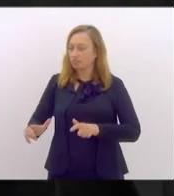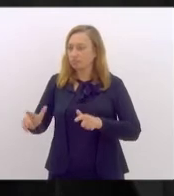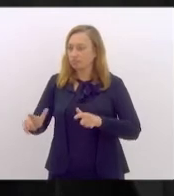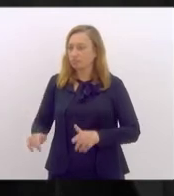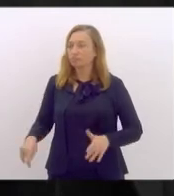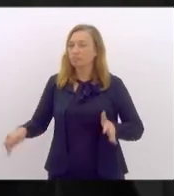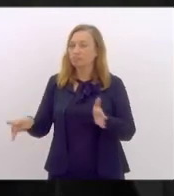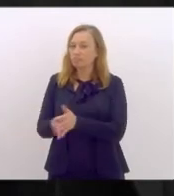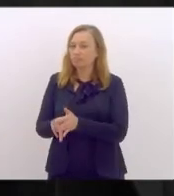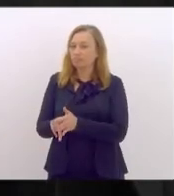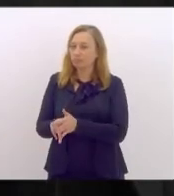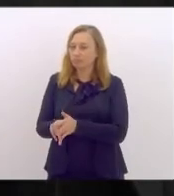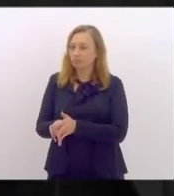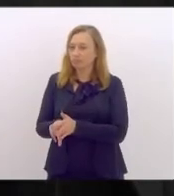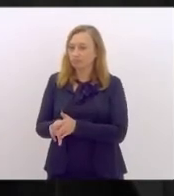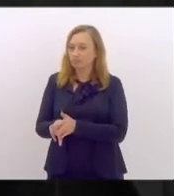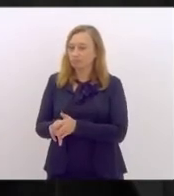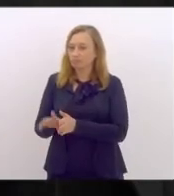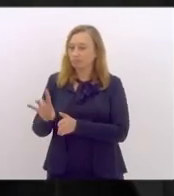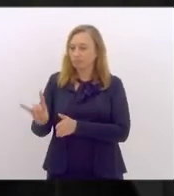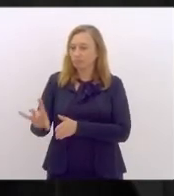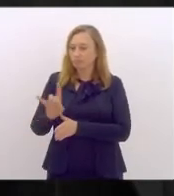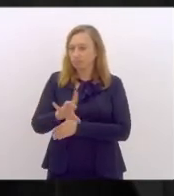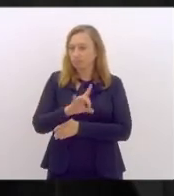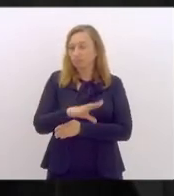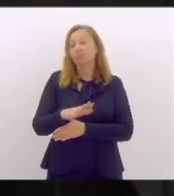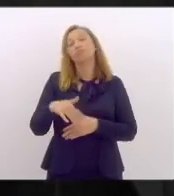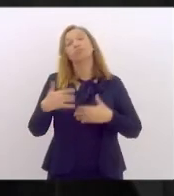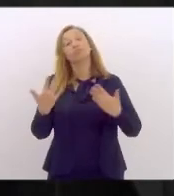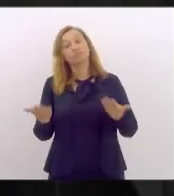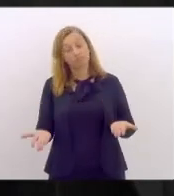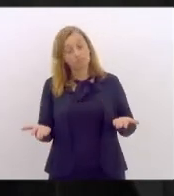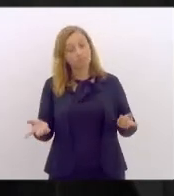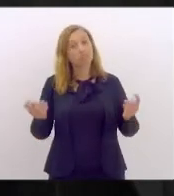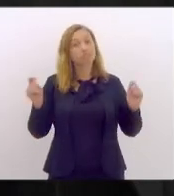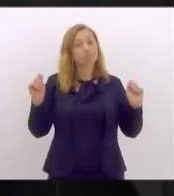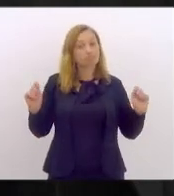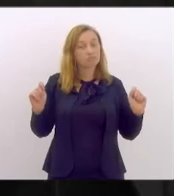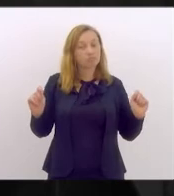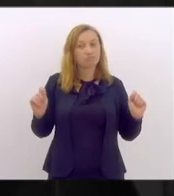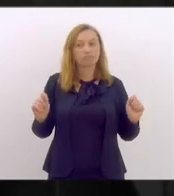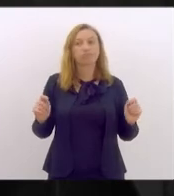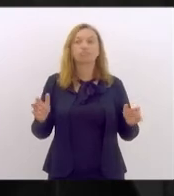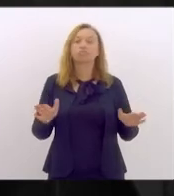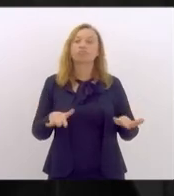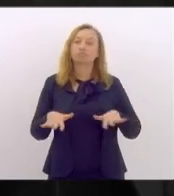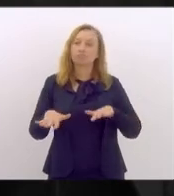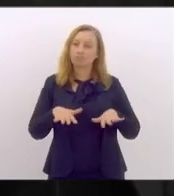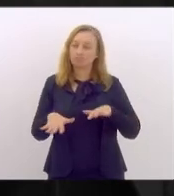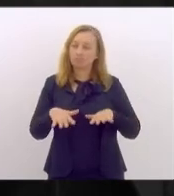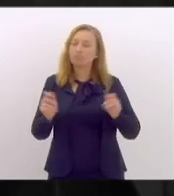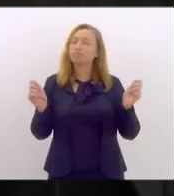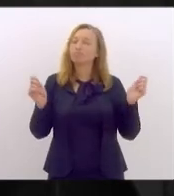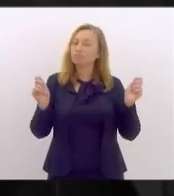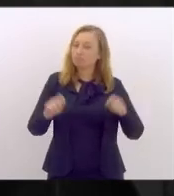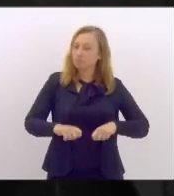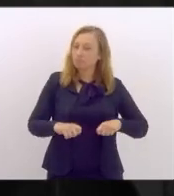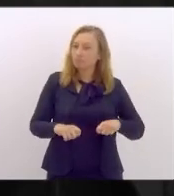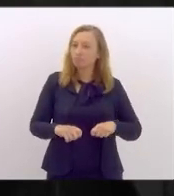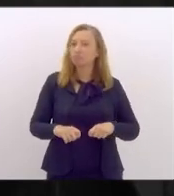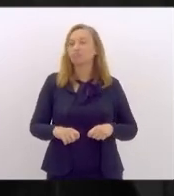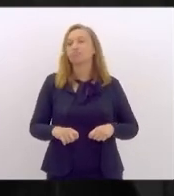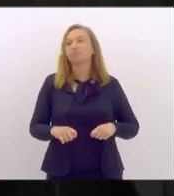E seletivos então espero que também essa mobilidade essa possibilidade